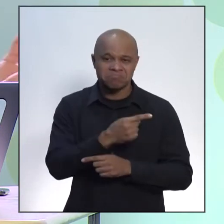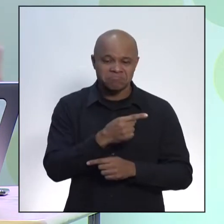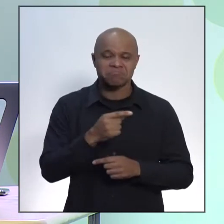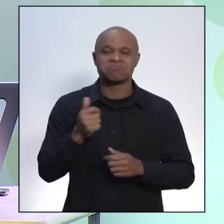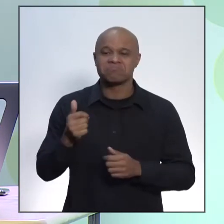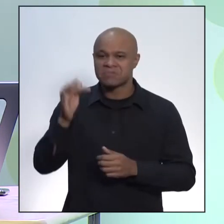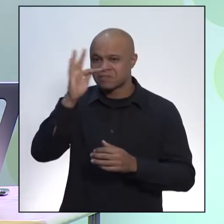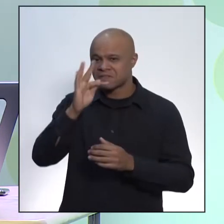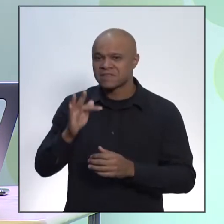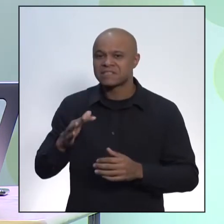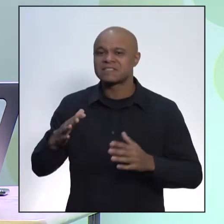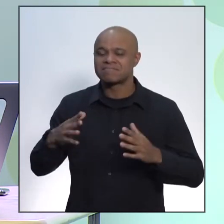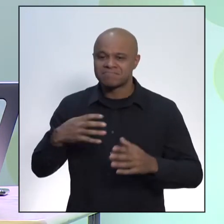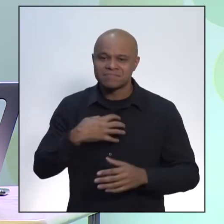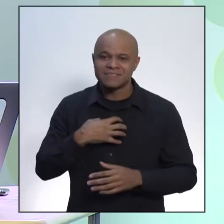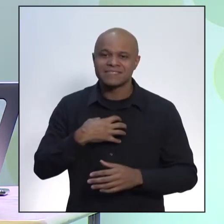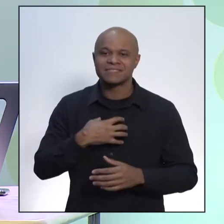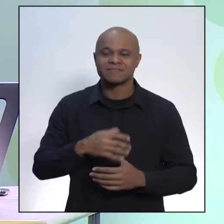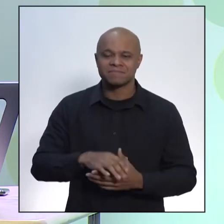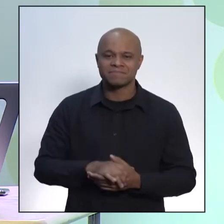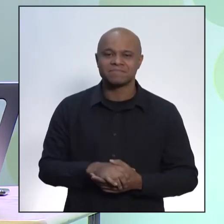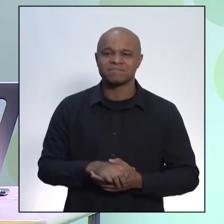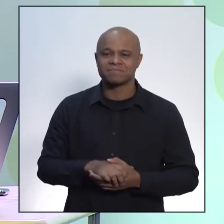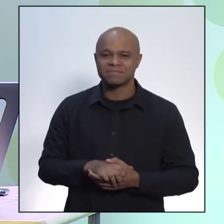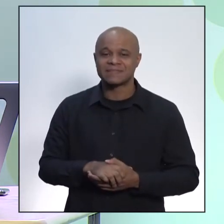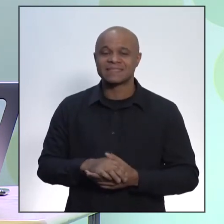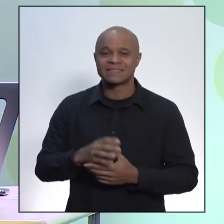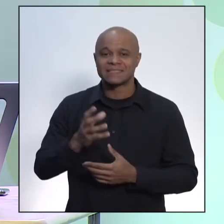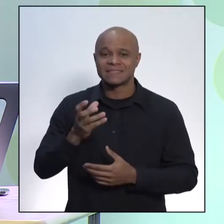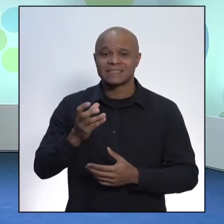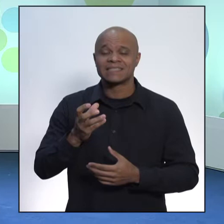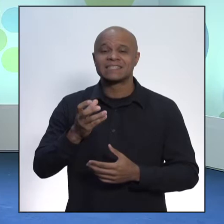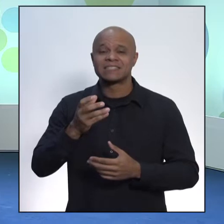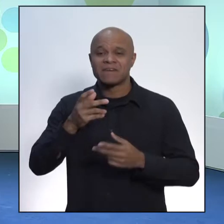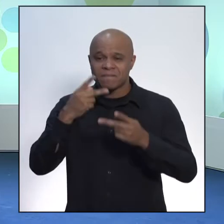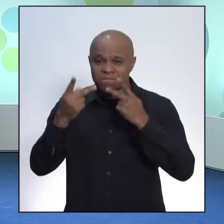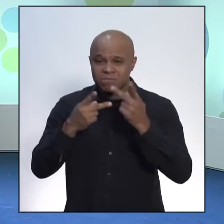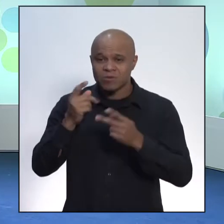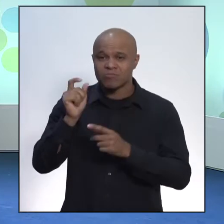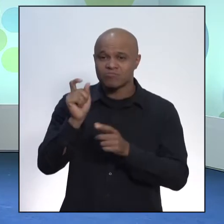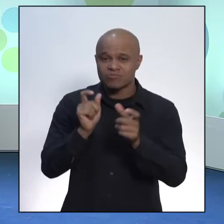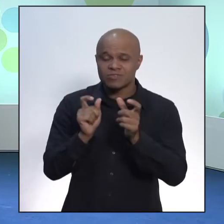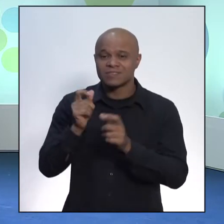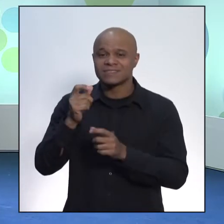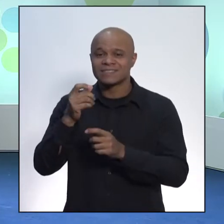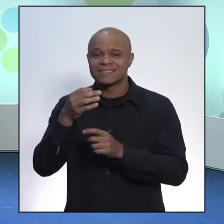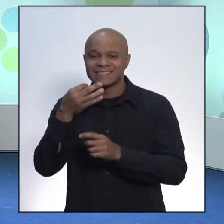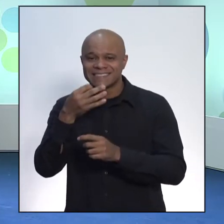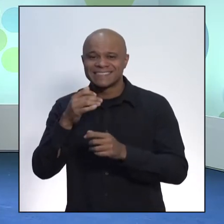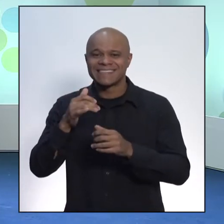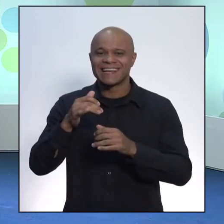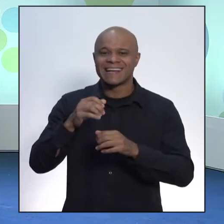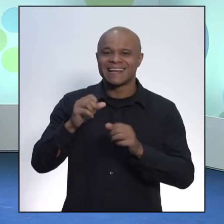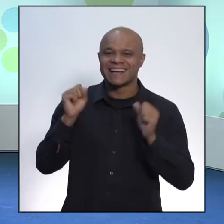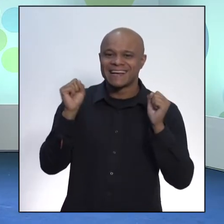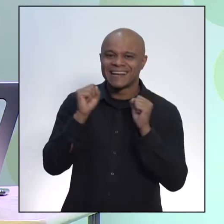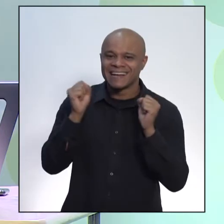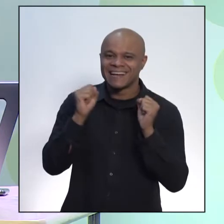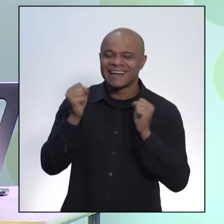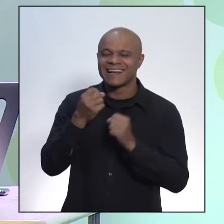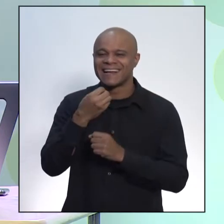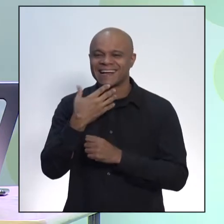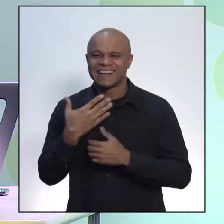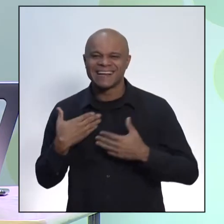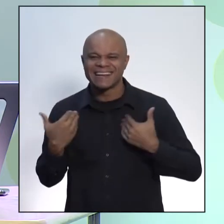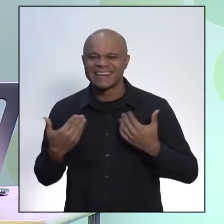feliz. Quero comentar as dicas que a Adriana deu. Eu adorei o bom humor.